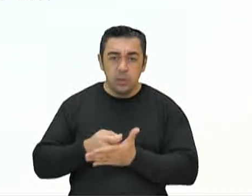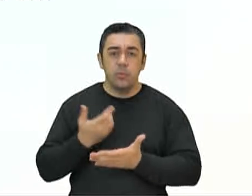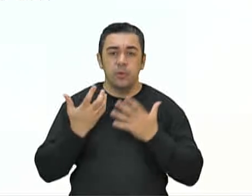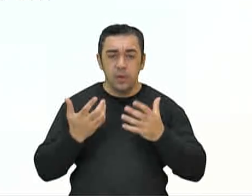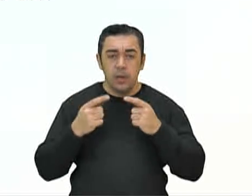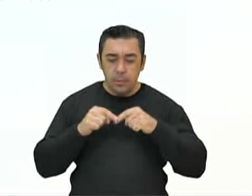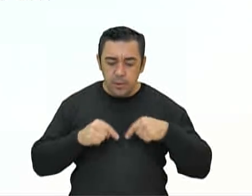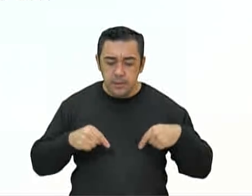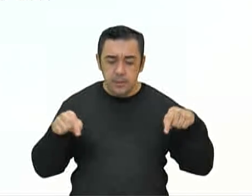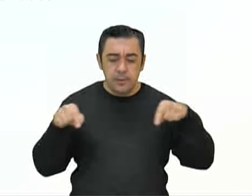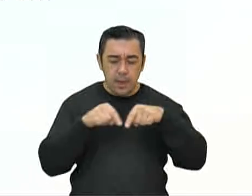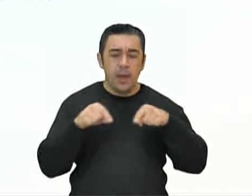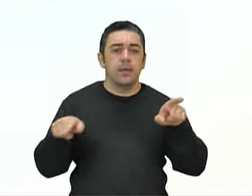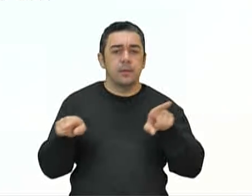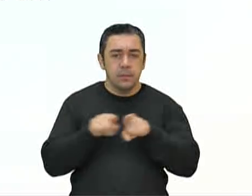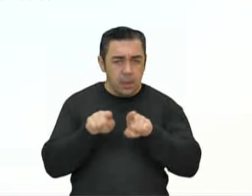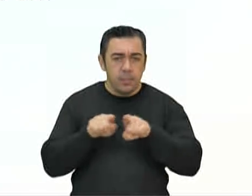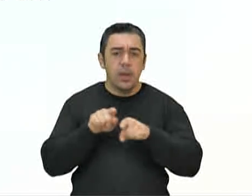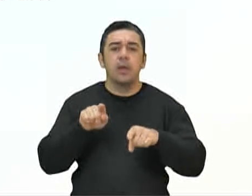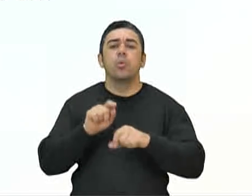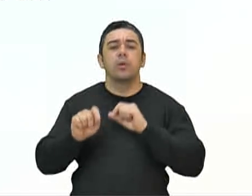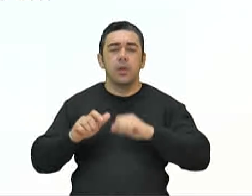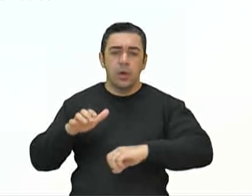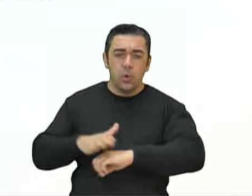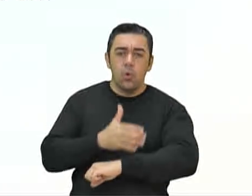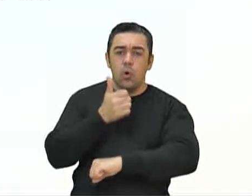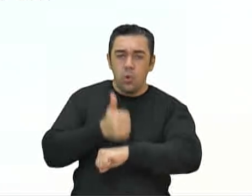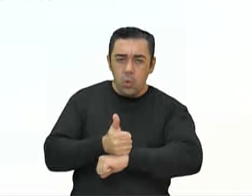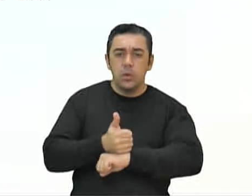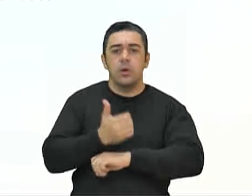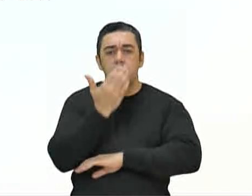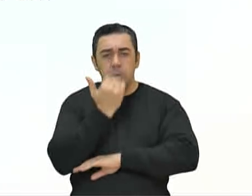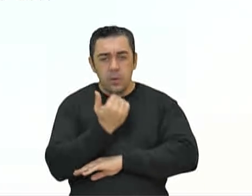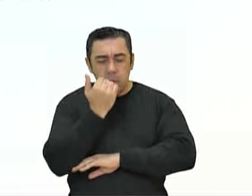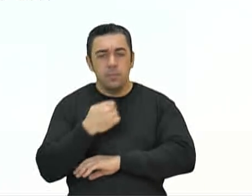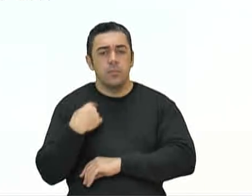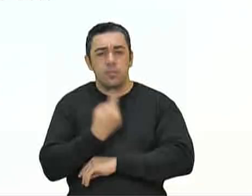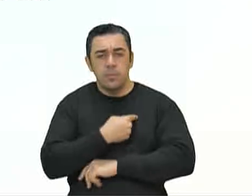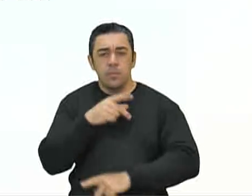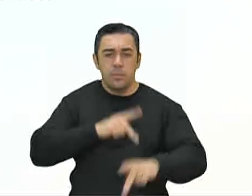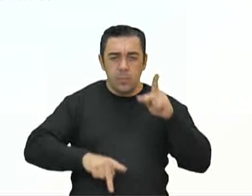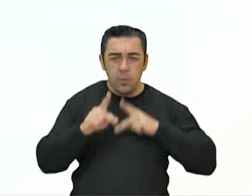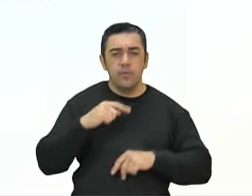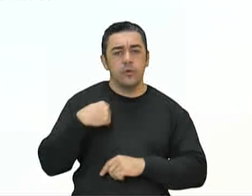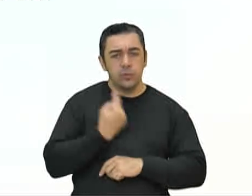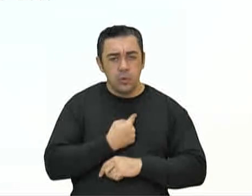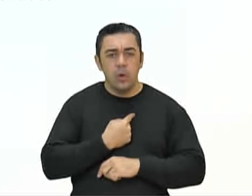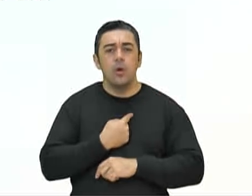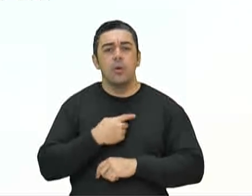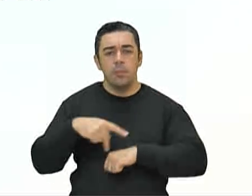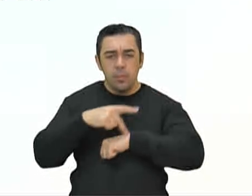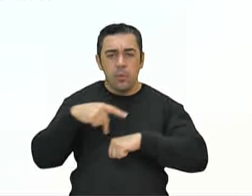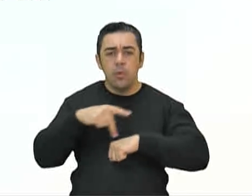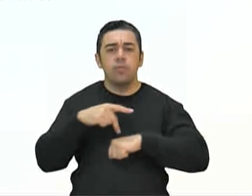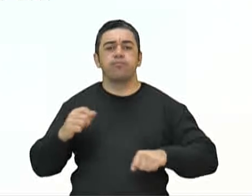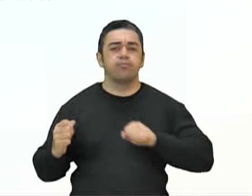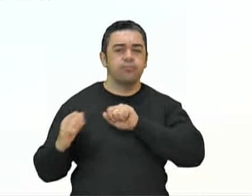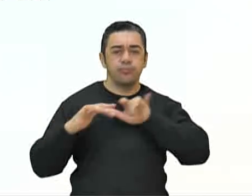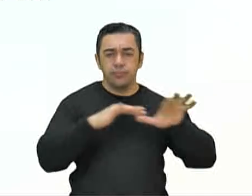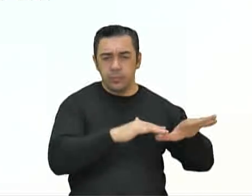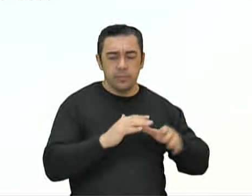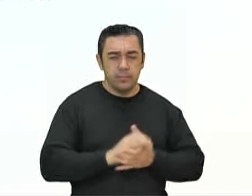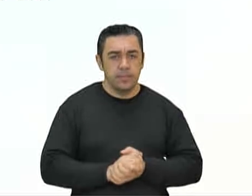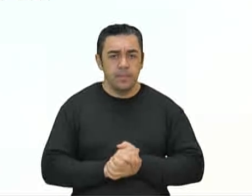terras, colônias, para alimentar o nosso povo e nelas instalar a nossa população excedente.